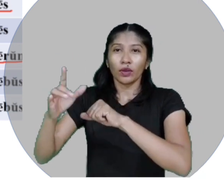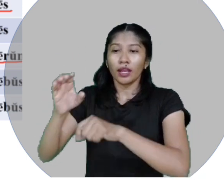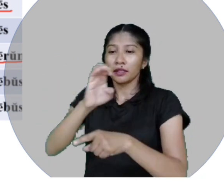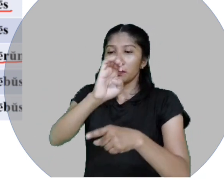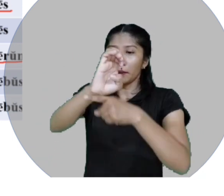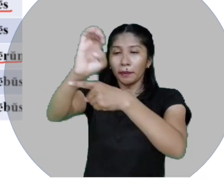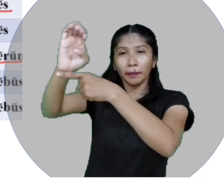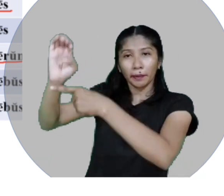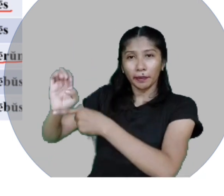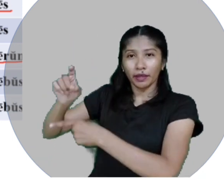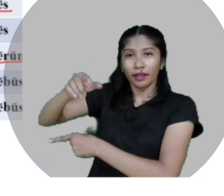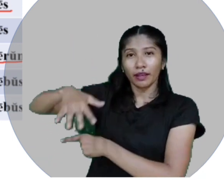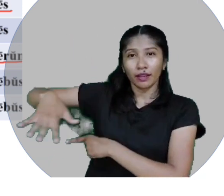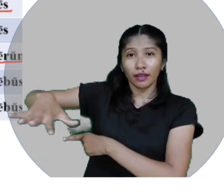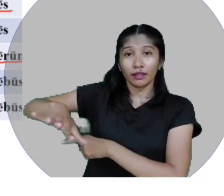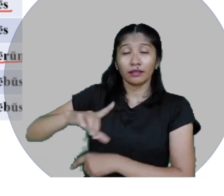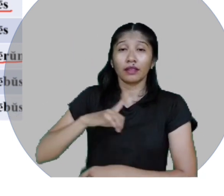singular.